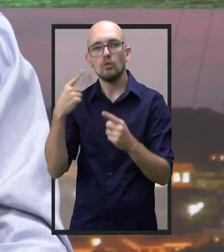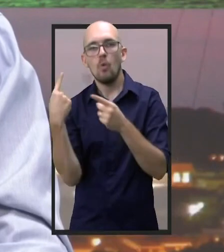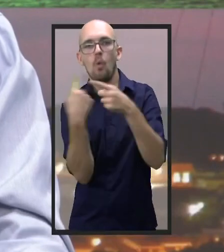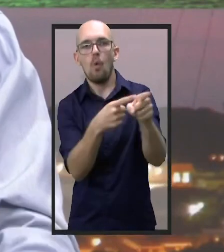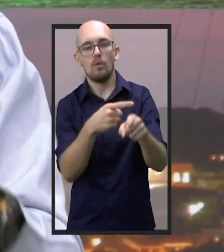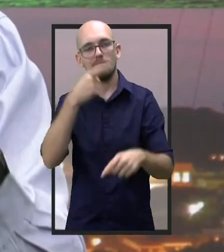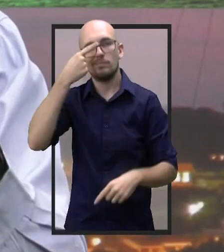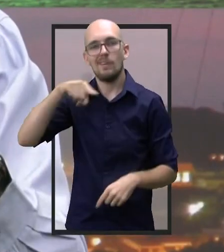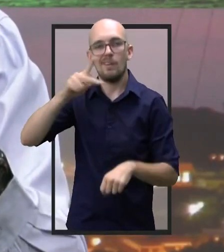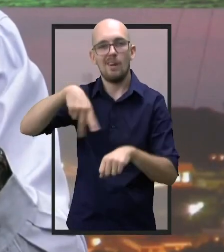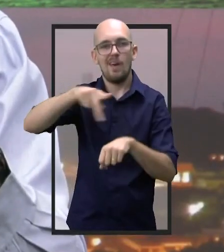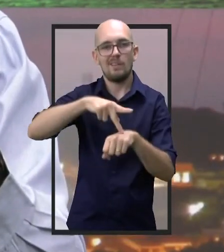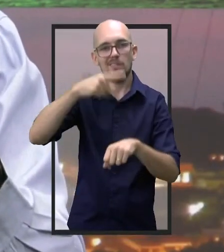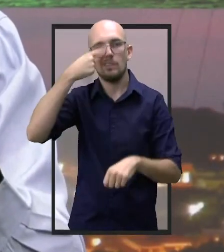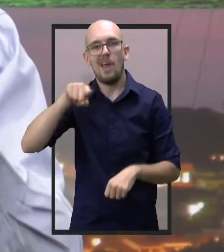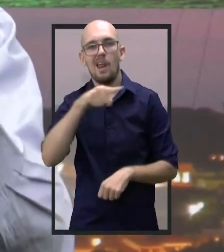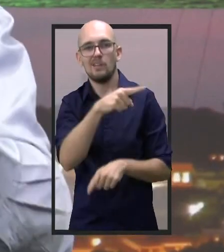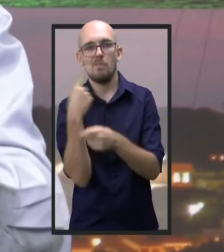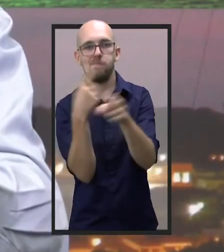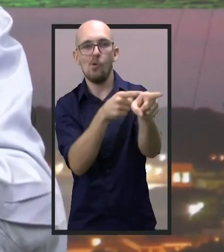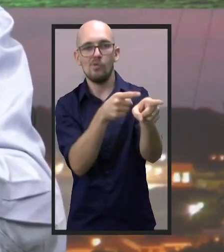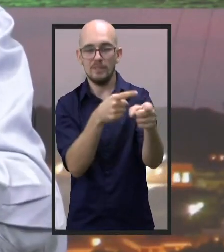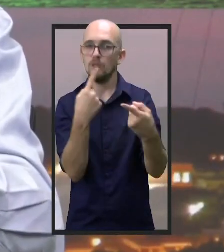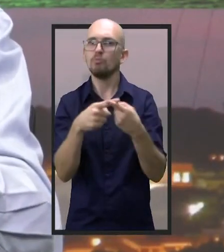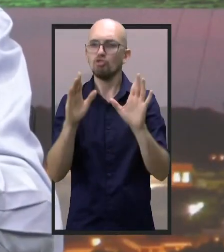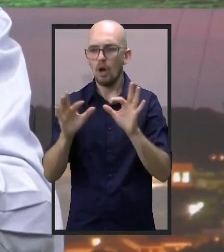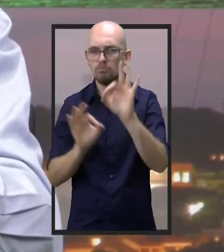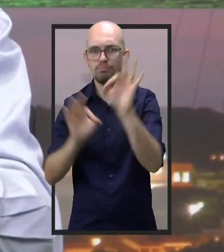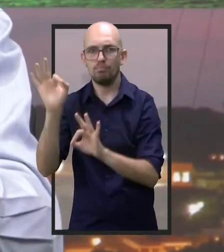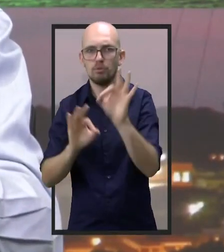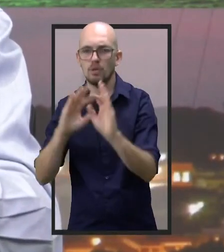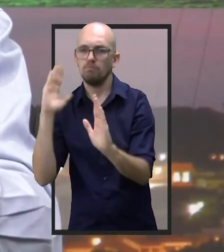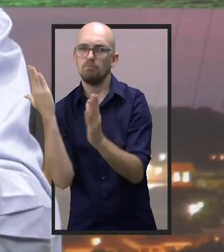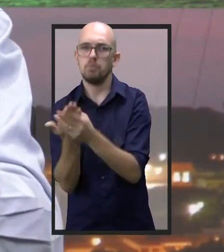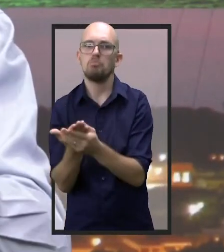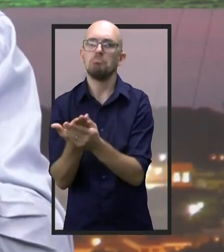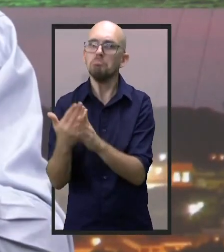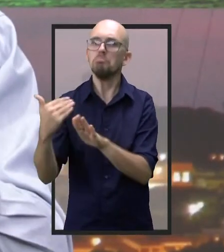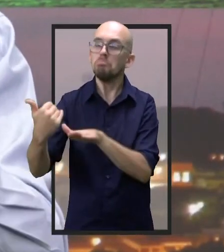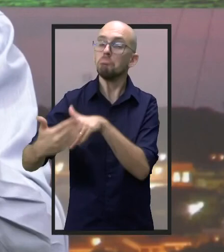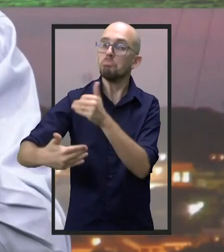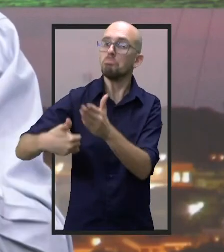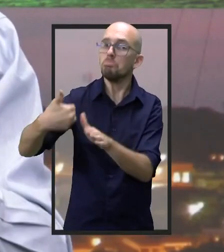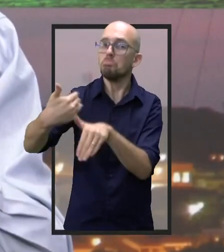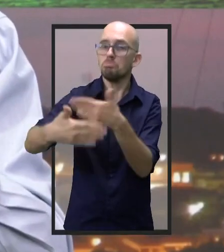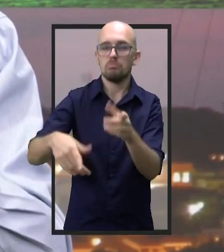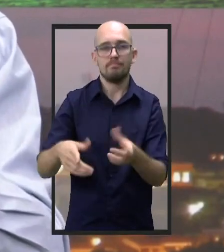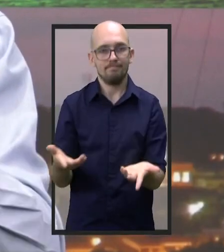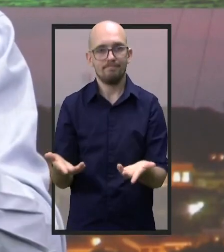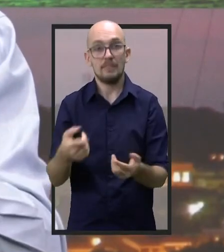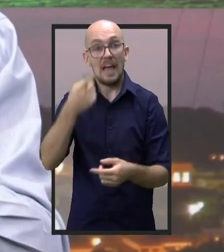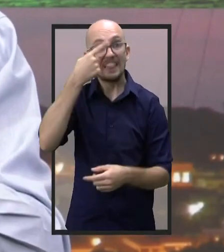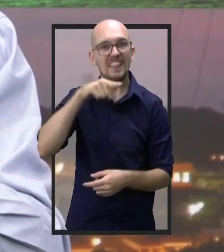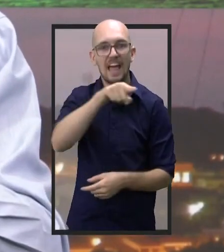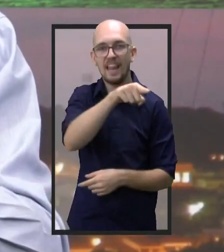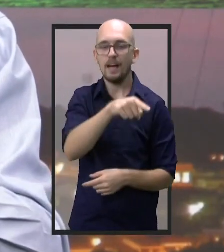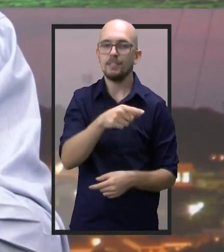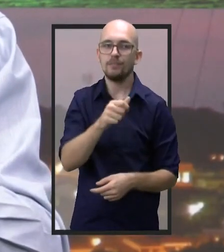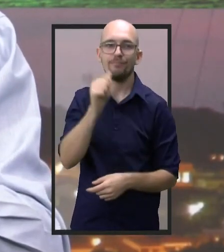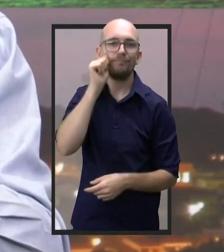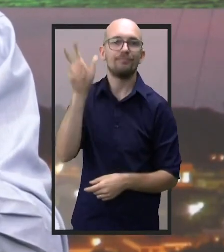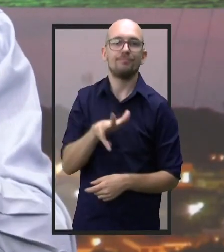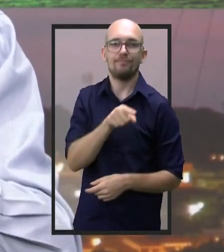Tailândia. Montamos o processo e colocamos ele em pauta. A Tailândia, inteligente que é,